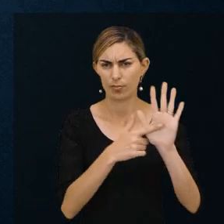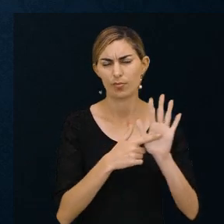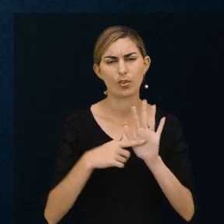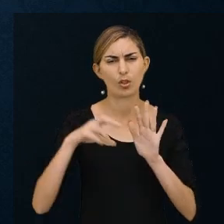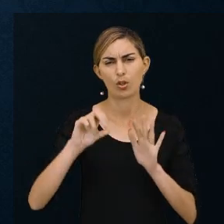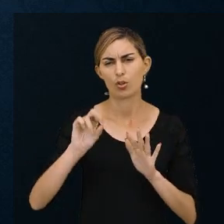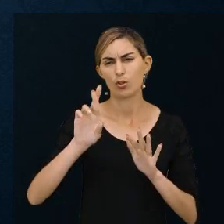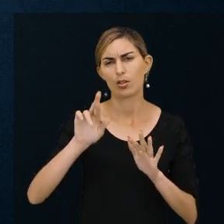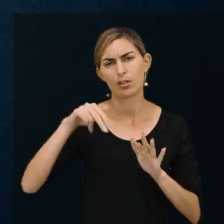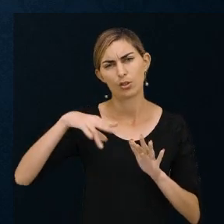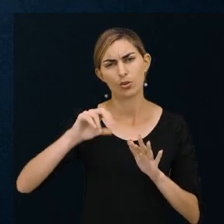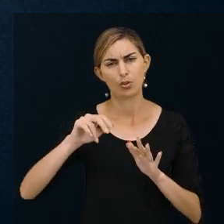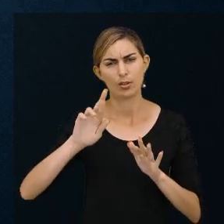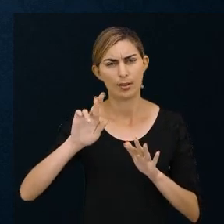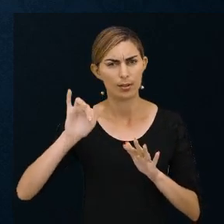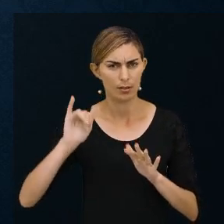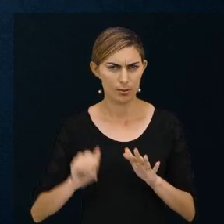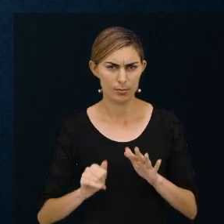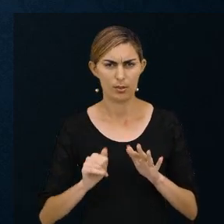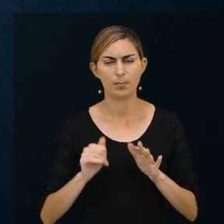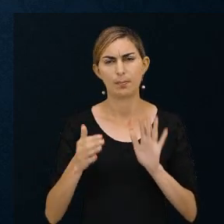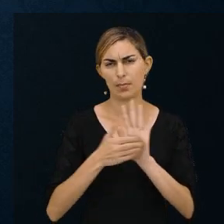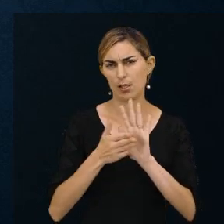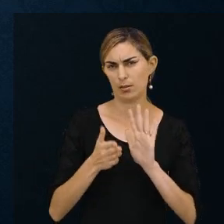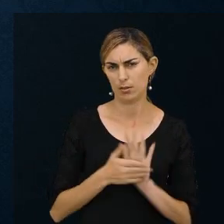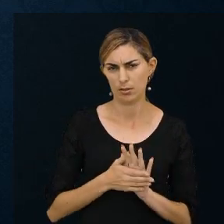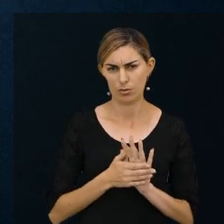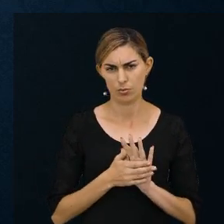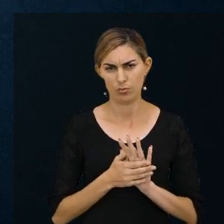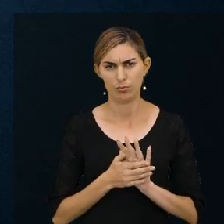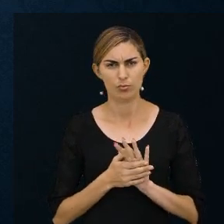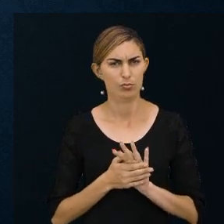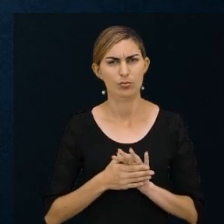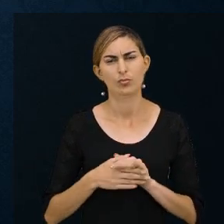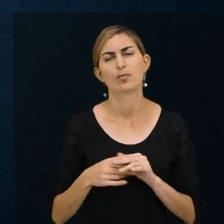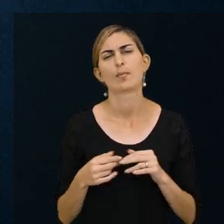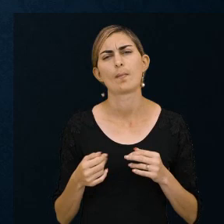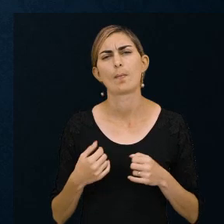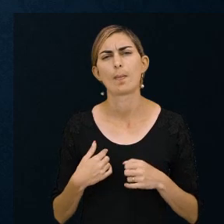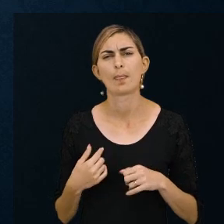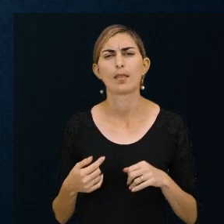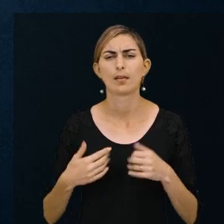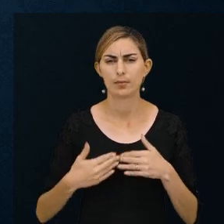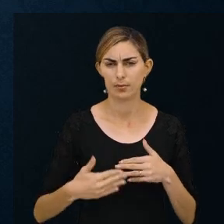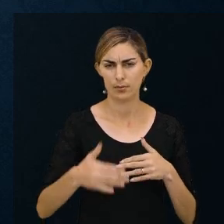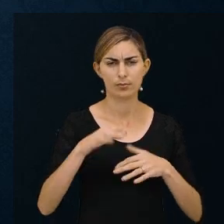o organograma generalizado padrão que deve ser